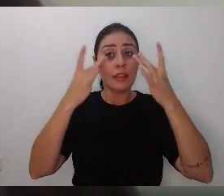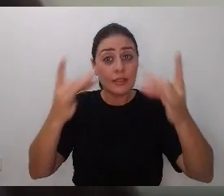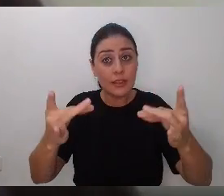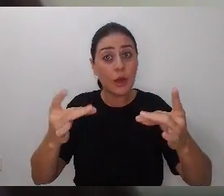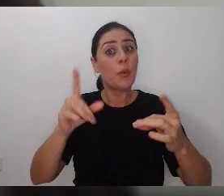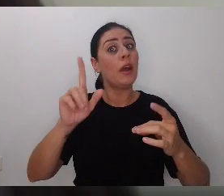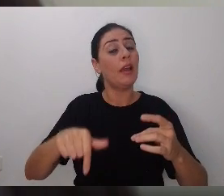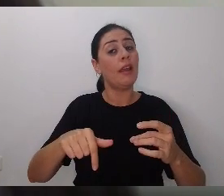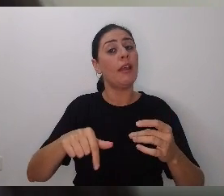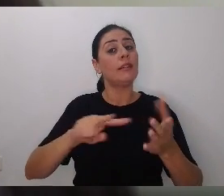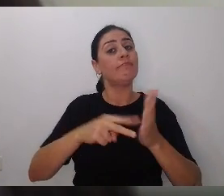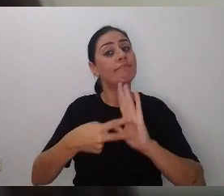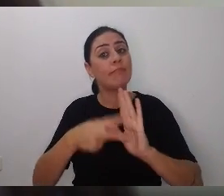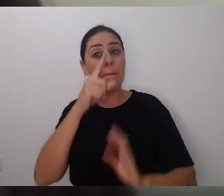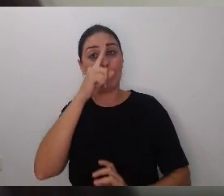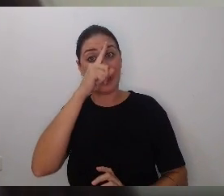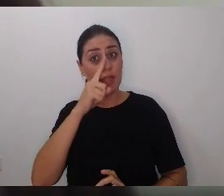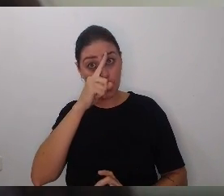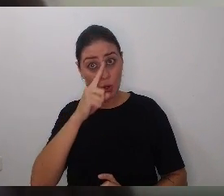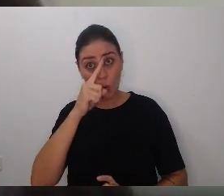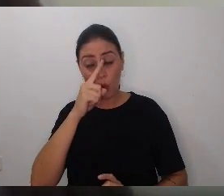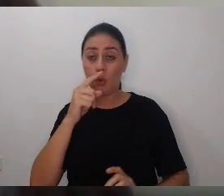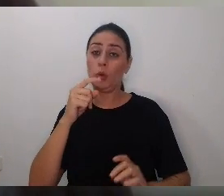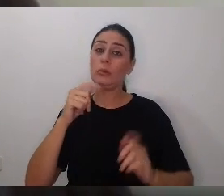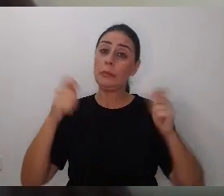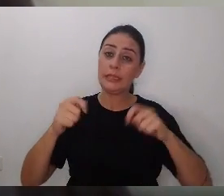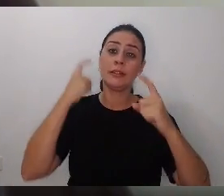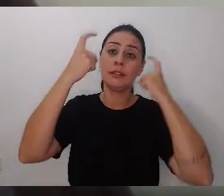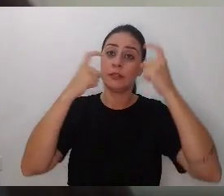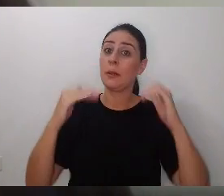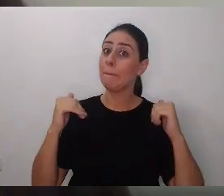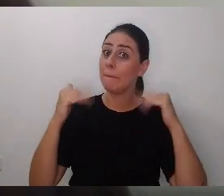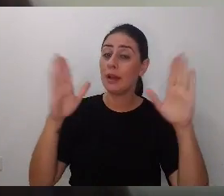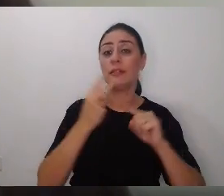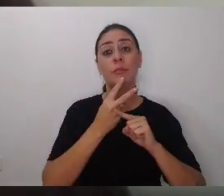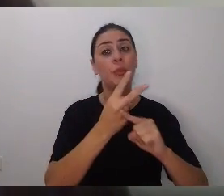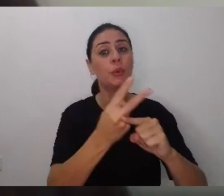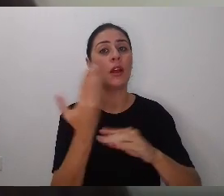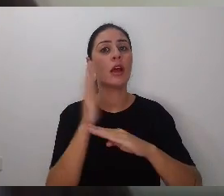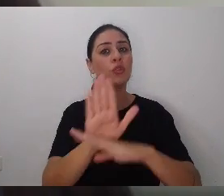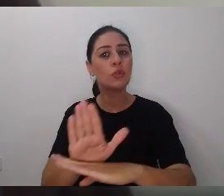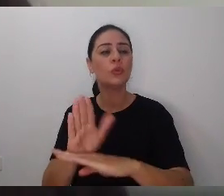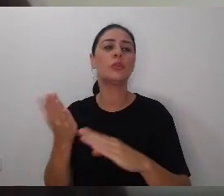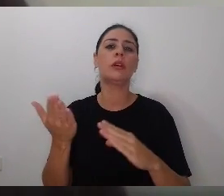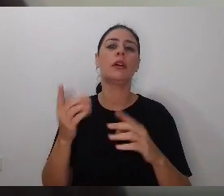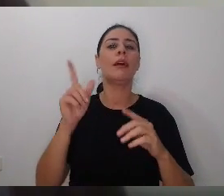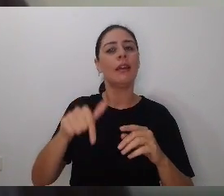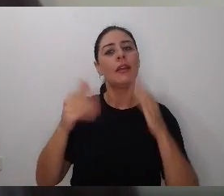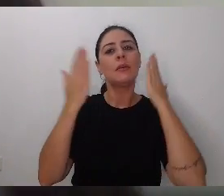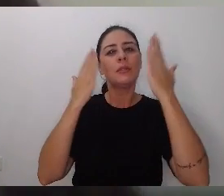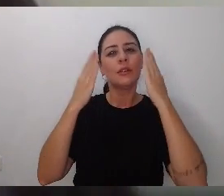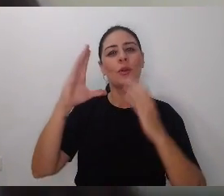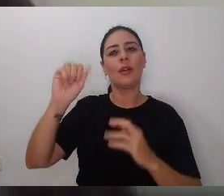precisa estar atento para quando que isso vira um sinal de risco, quando que a gente precisa ter uma preocupação maior, buscar